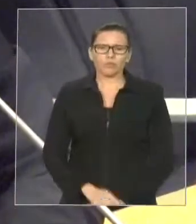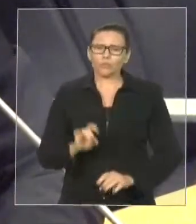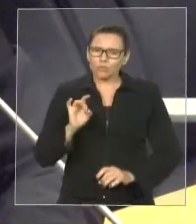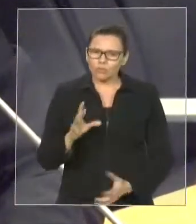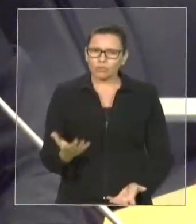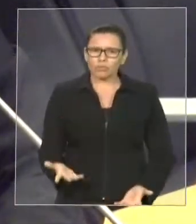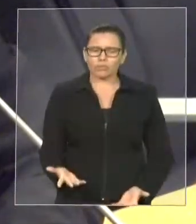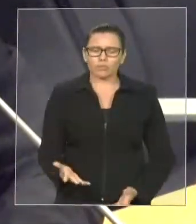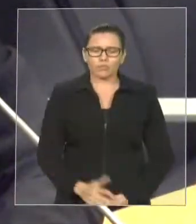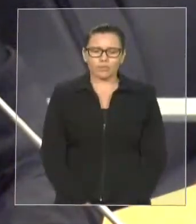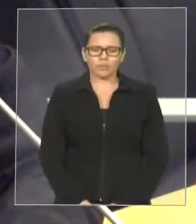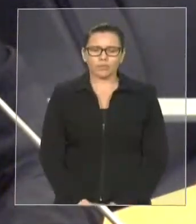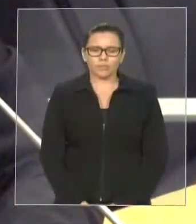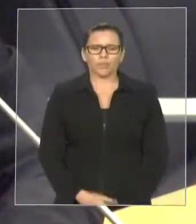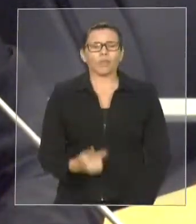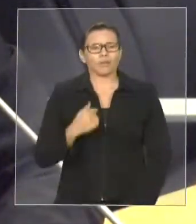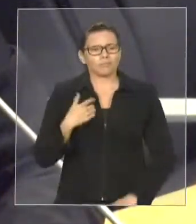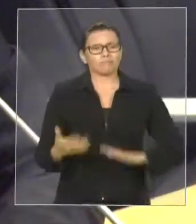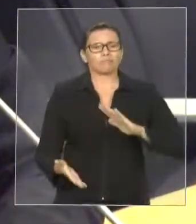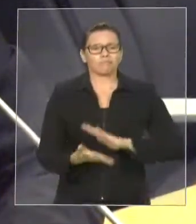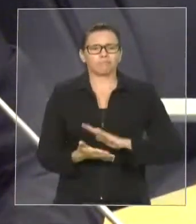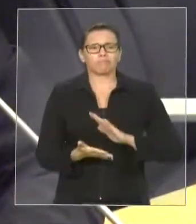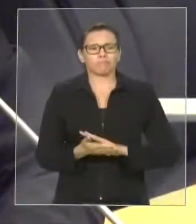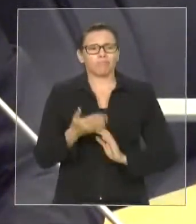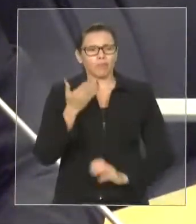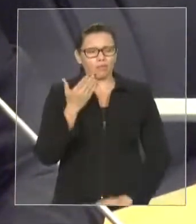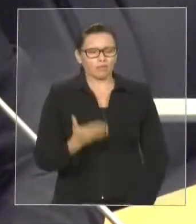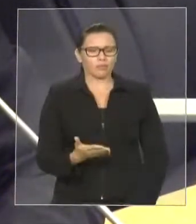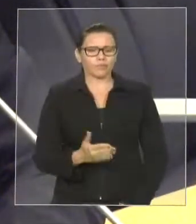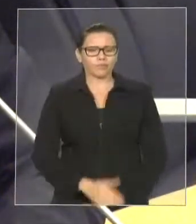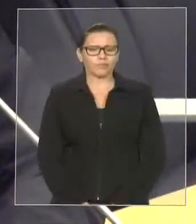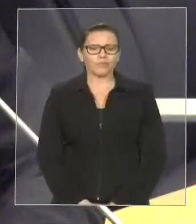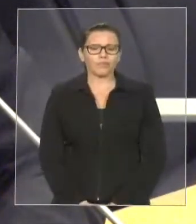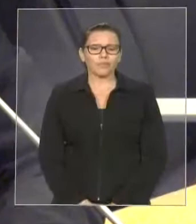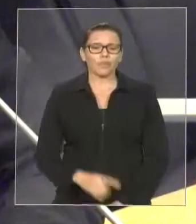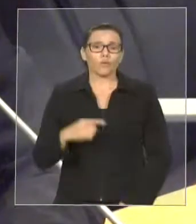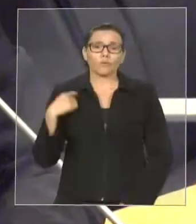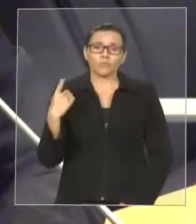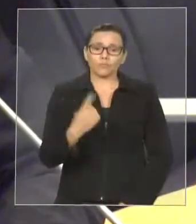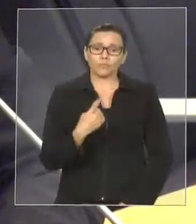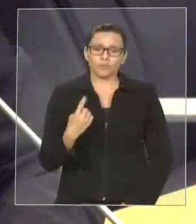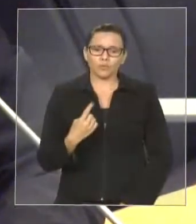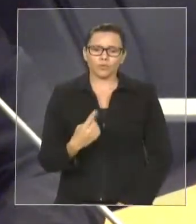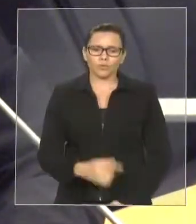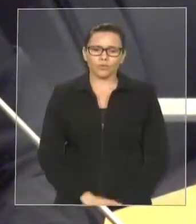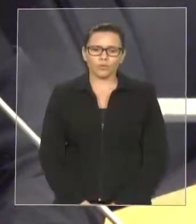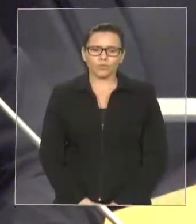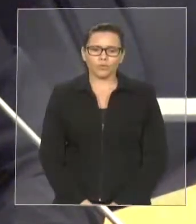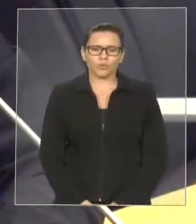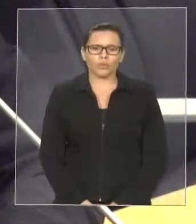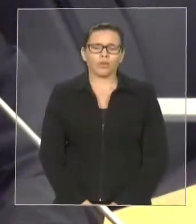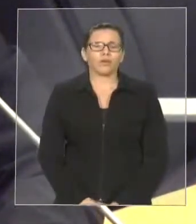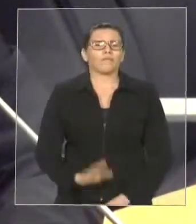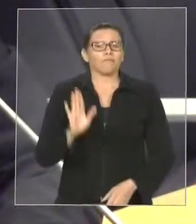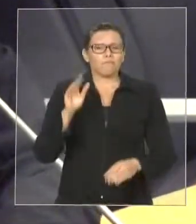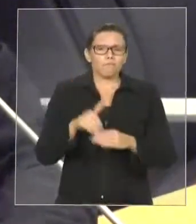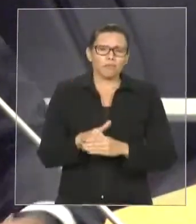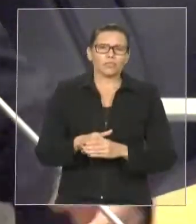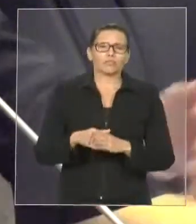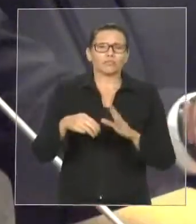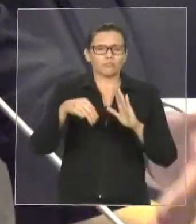avalizar o que Vossa Excelência vem dizendo, que hoje nós estamos chancelando mais medidas provisórias